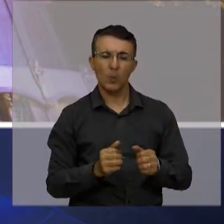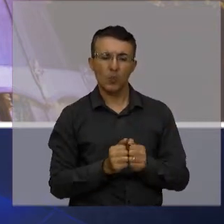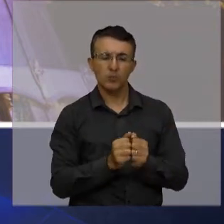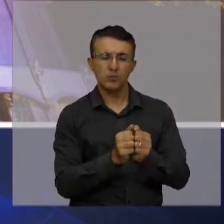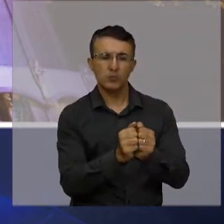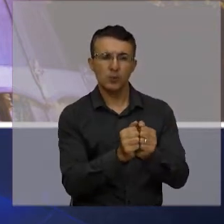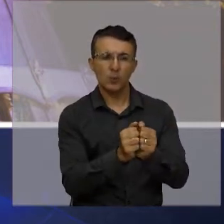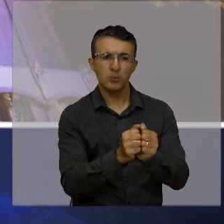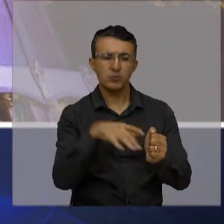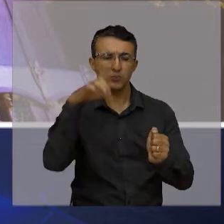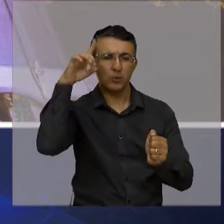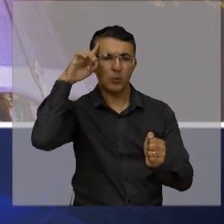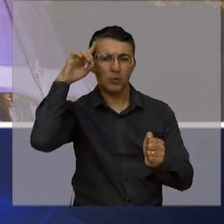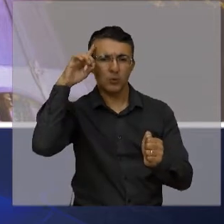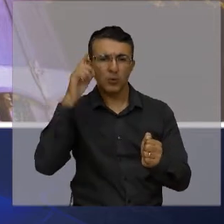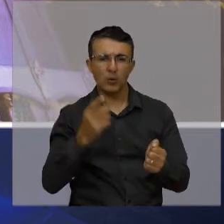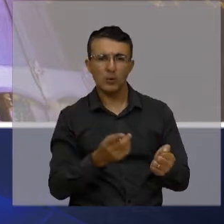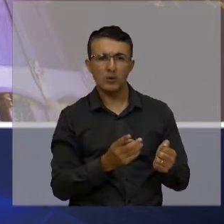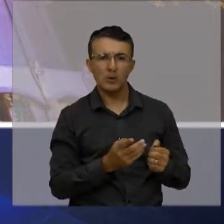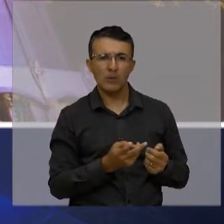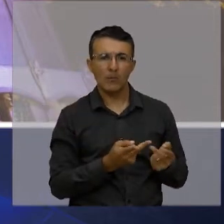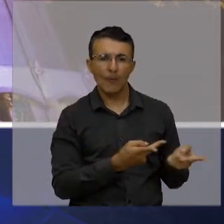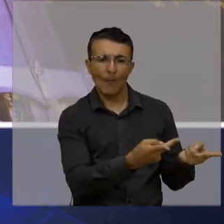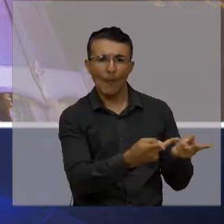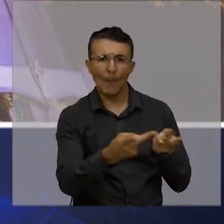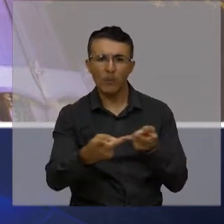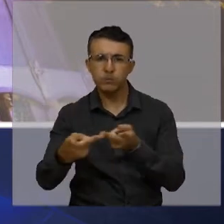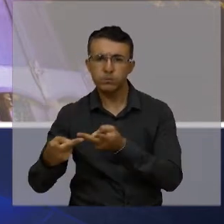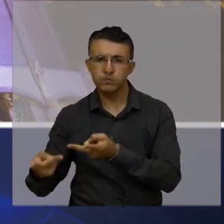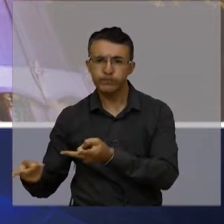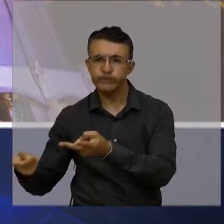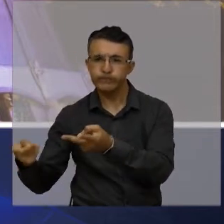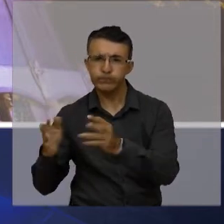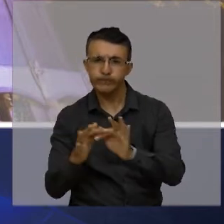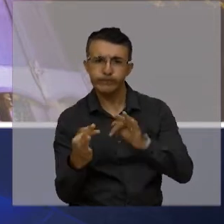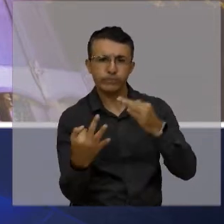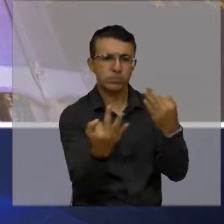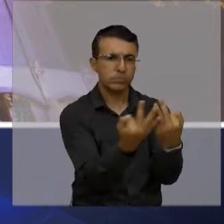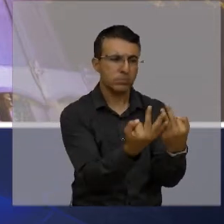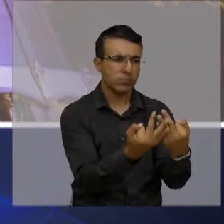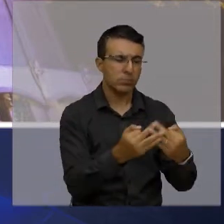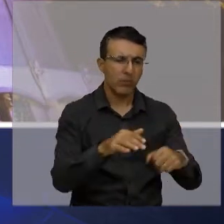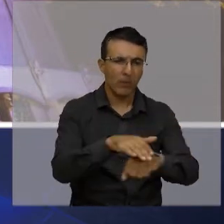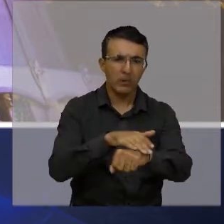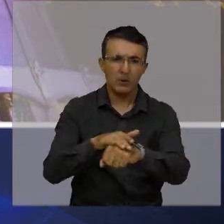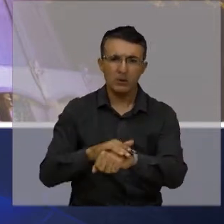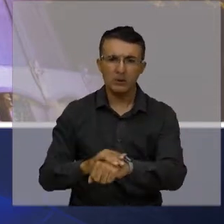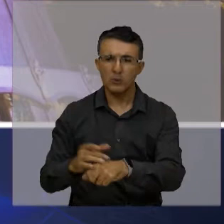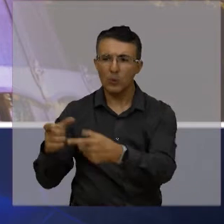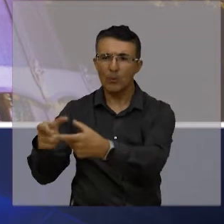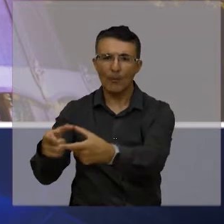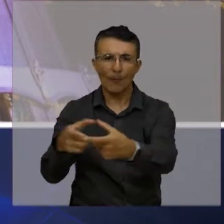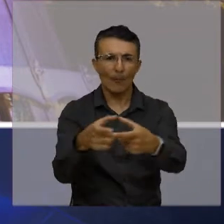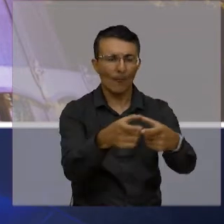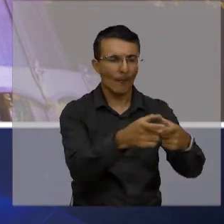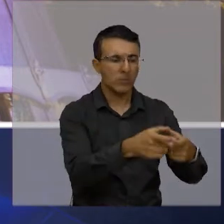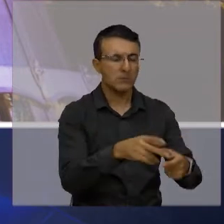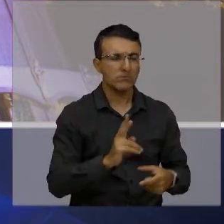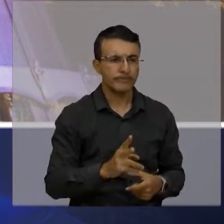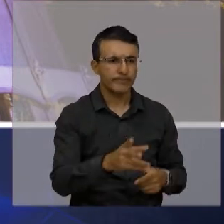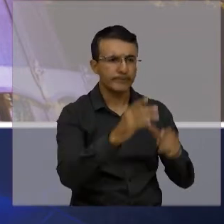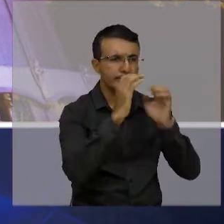diariamente estavam visitando as famílias, conversando com os grupos, sempre levando aquela palavra de evangelização. Então,